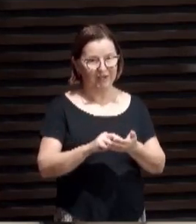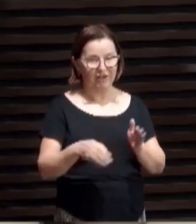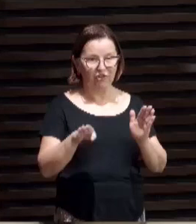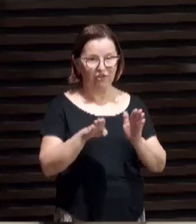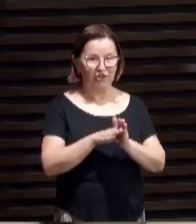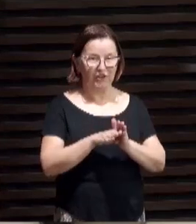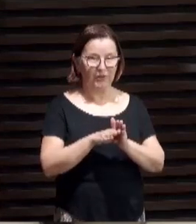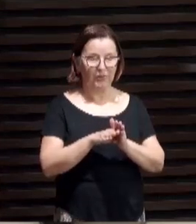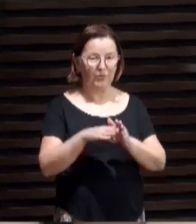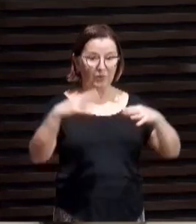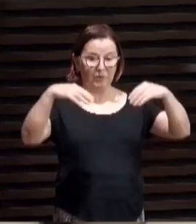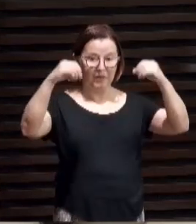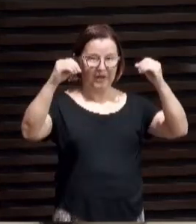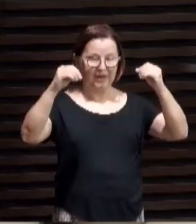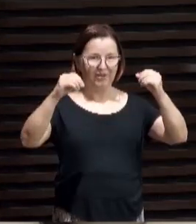gente vai ver.